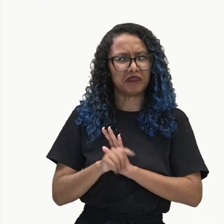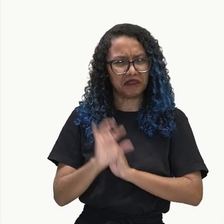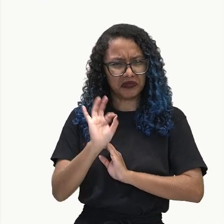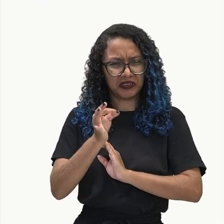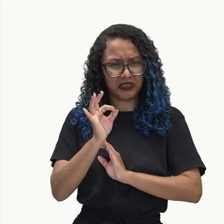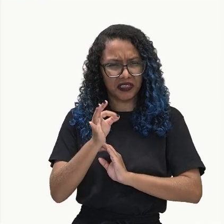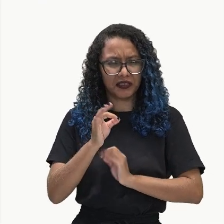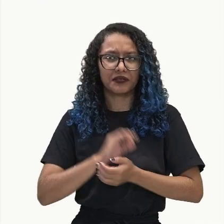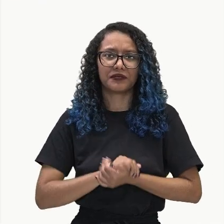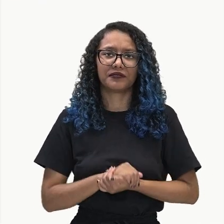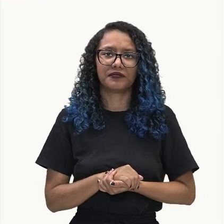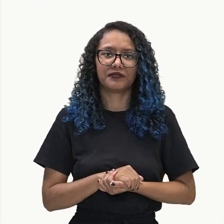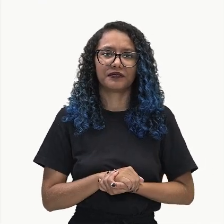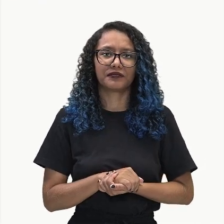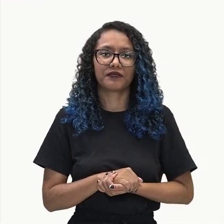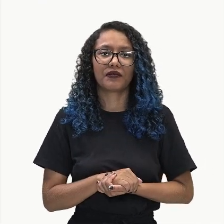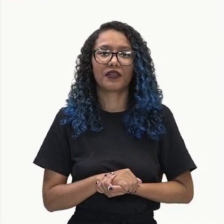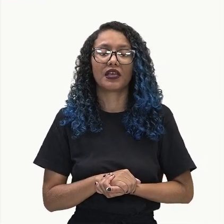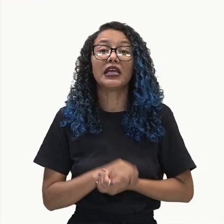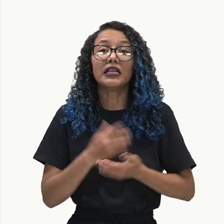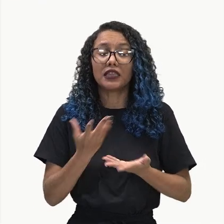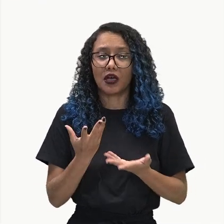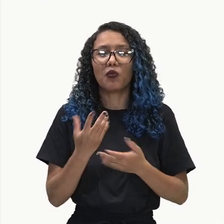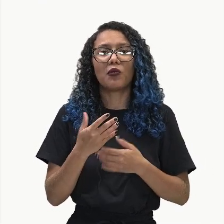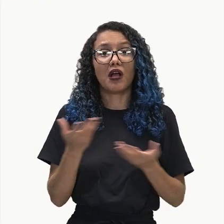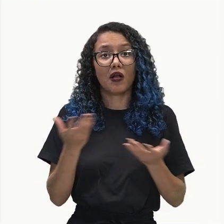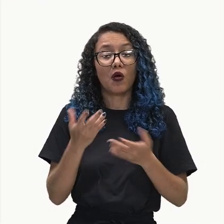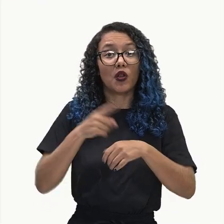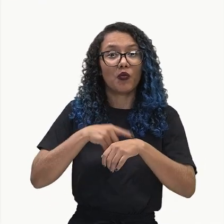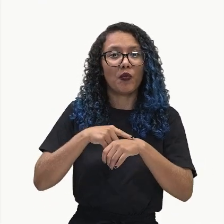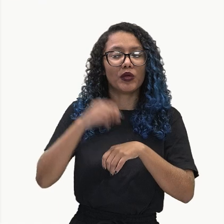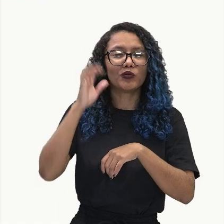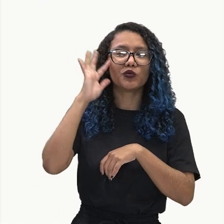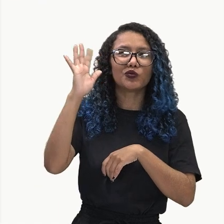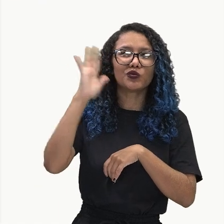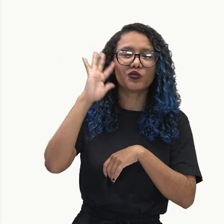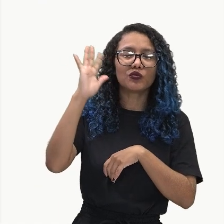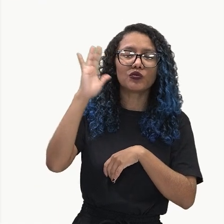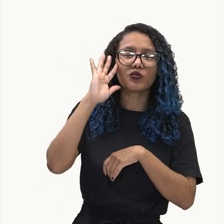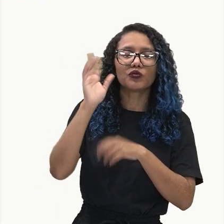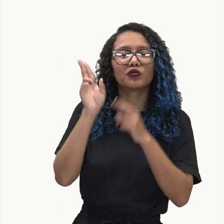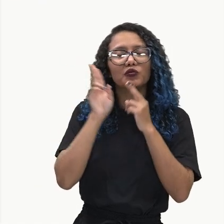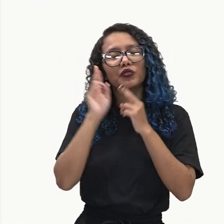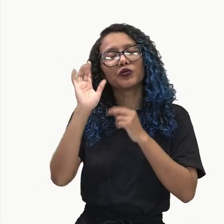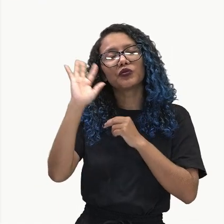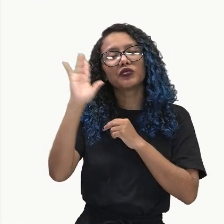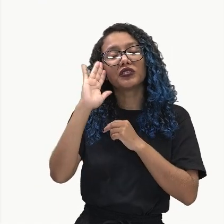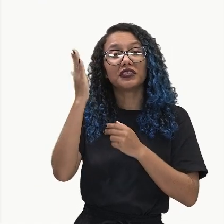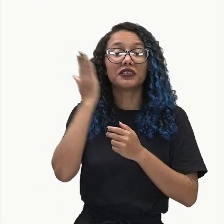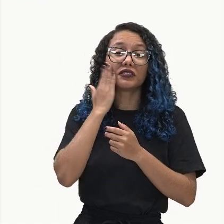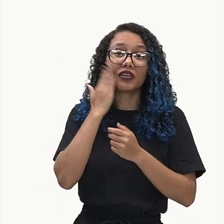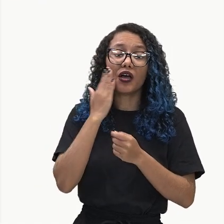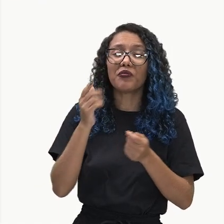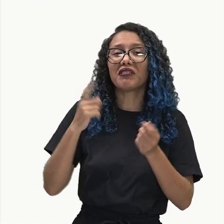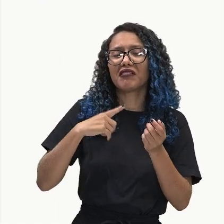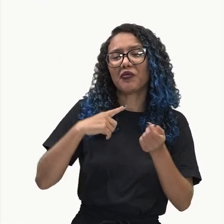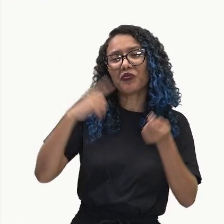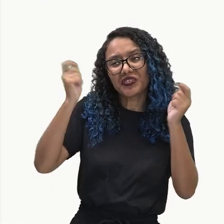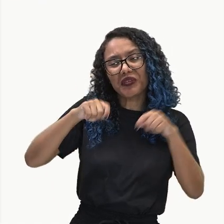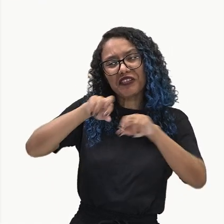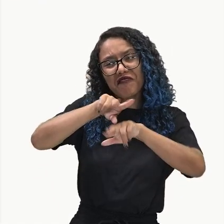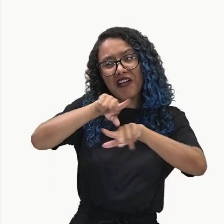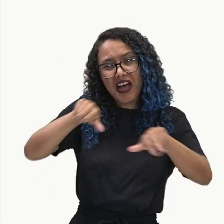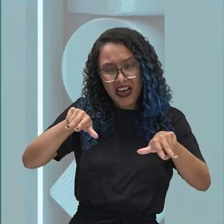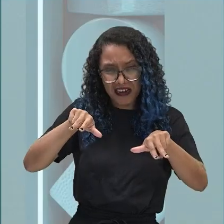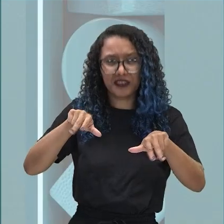está sabendo, está dentro de um sonho. Todo mundo sabe que dentro de um sonho, tudo é possível dentro de um sonho, não é verdade?